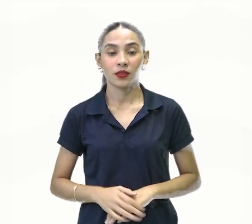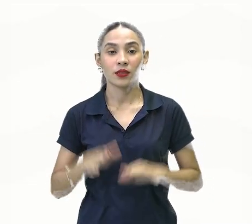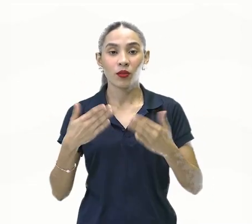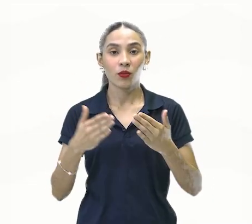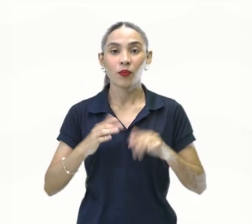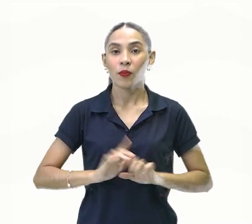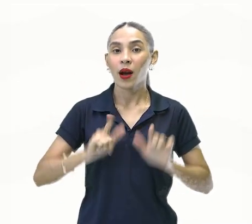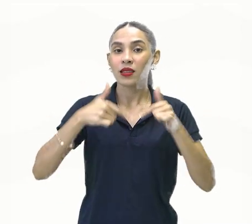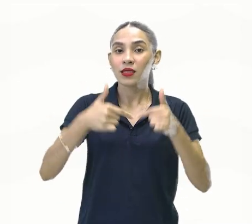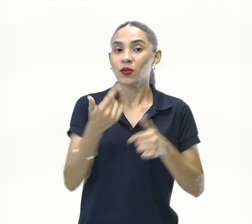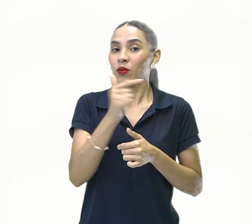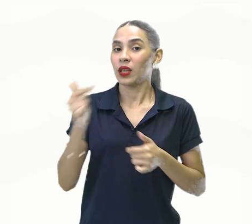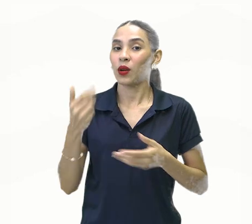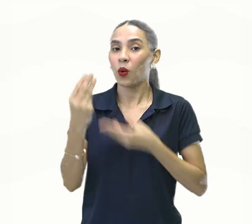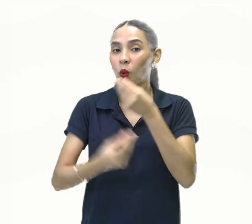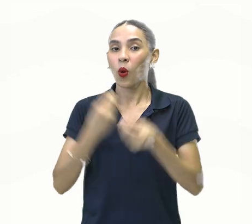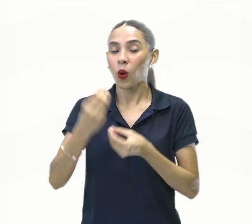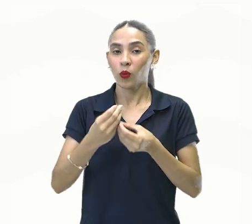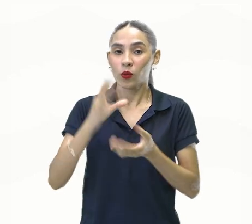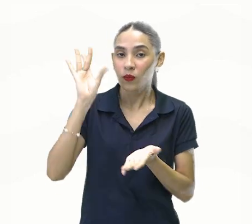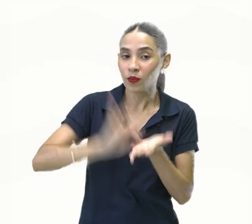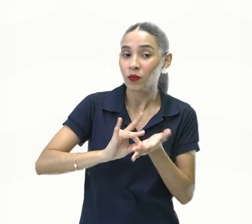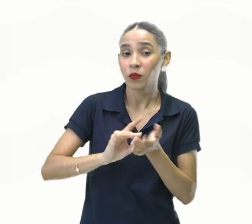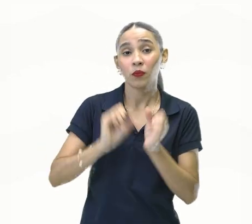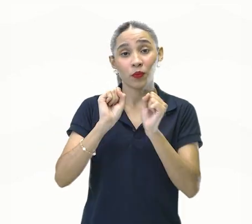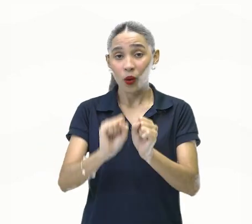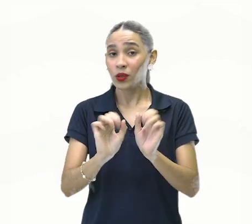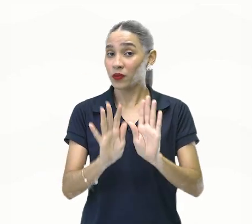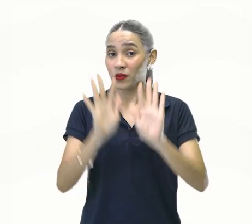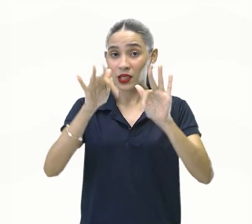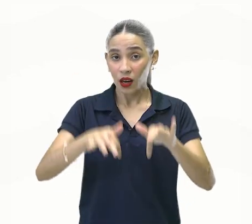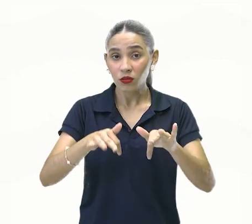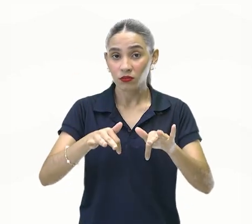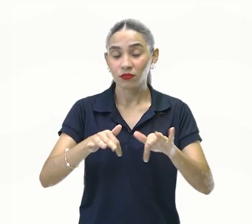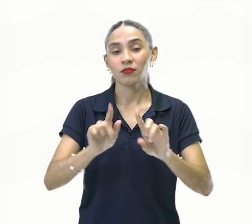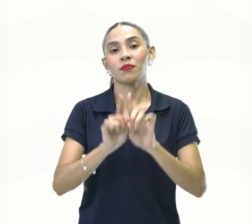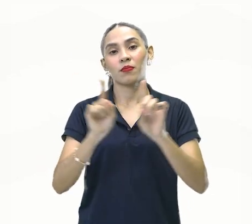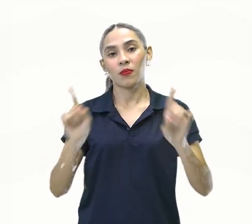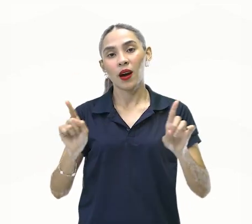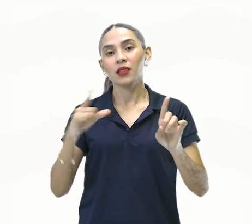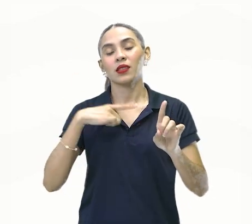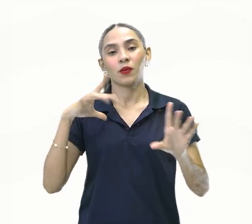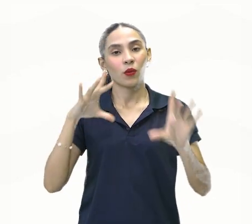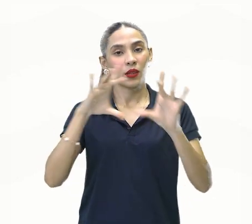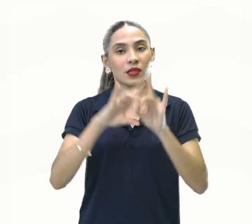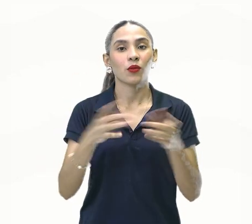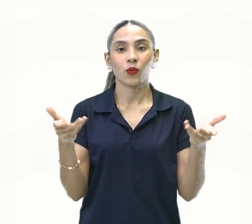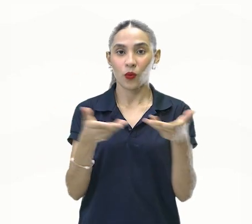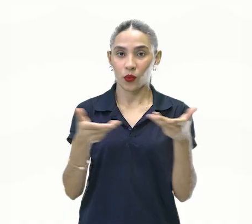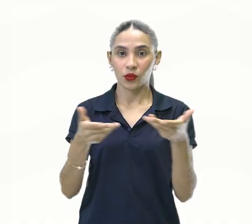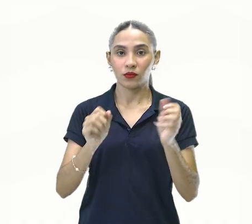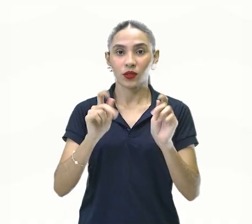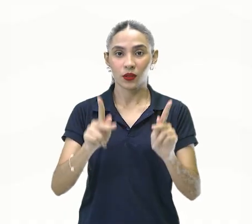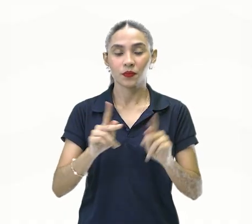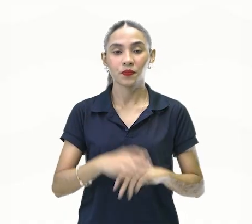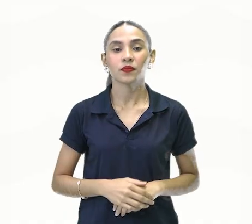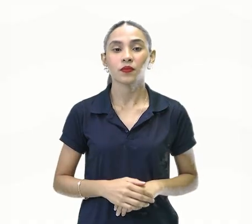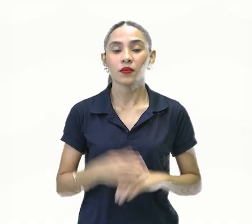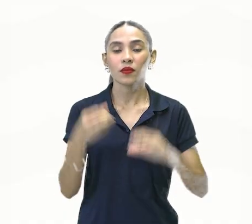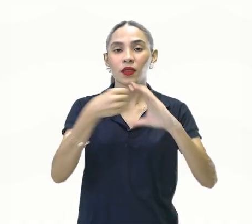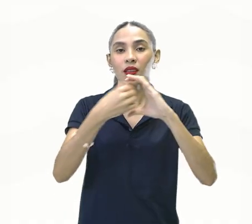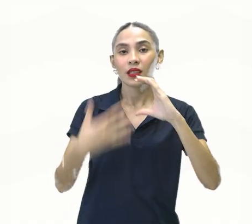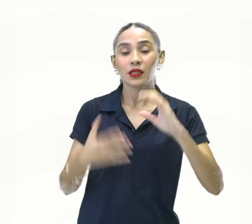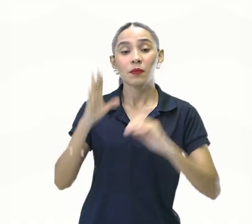ação que não define. Ela pode ter acabado de terminar, no entanto, ela tem uma conexão com o presente. E como